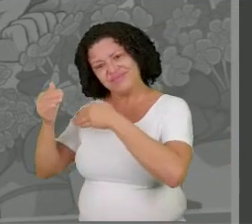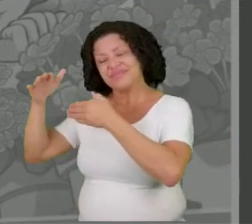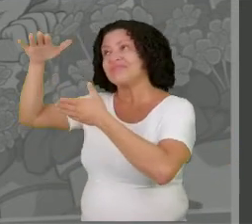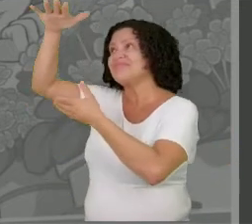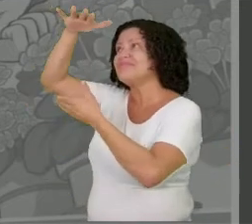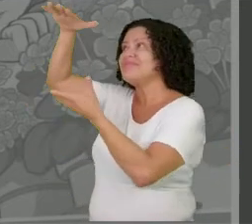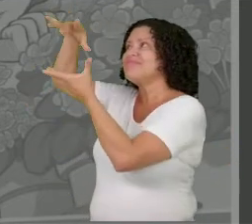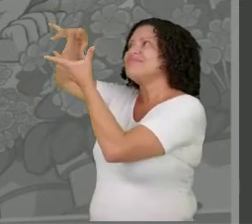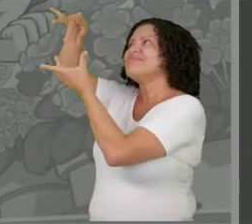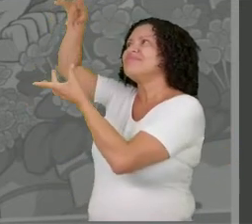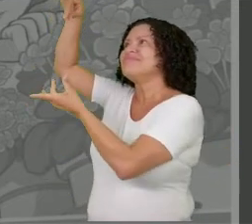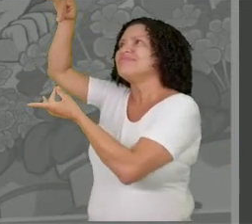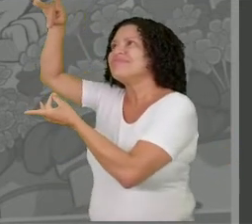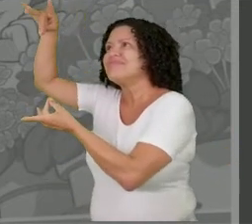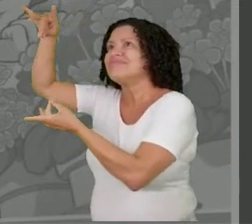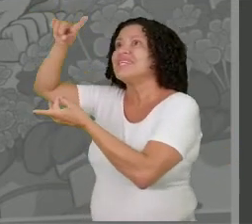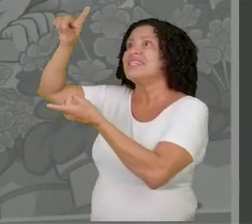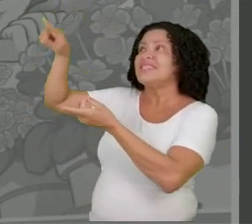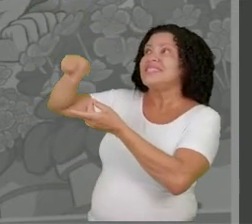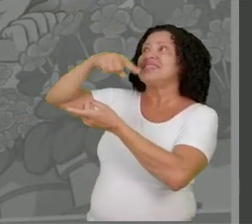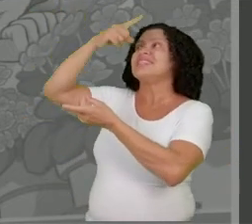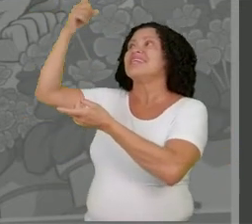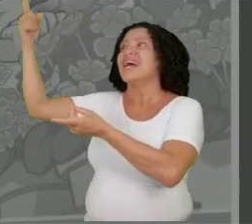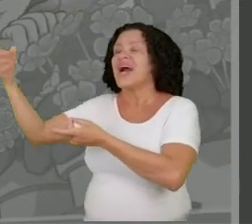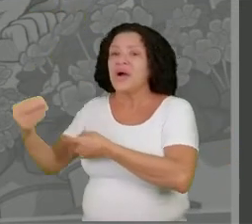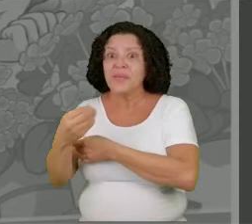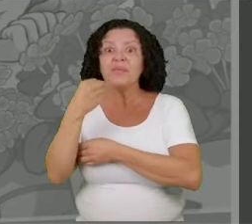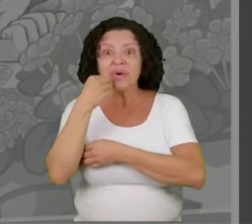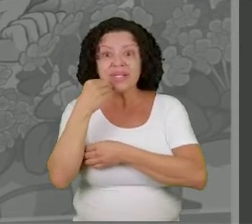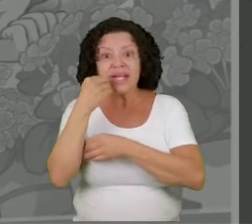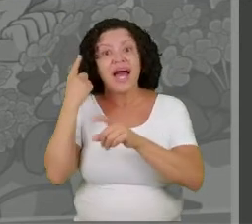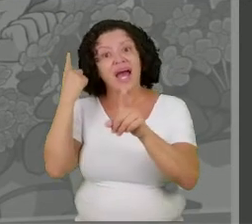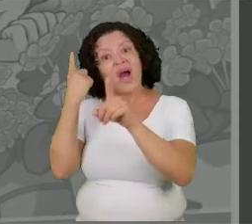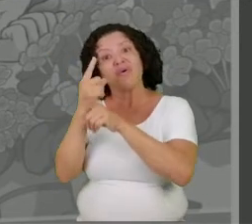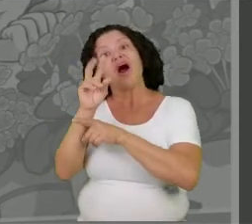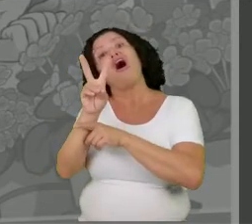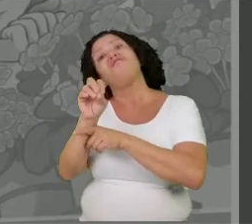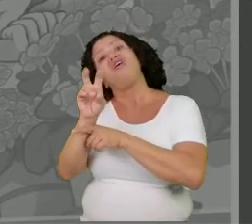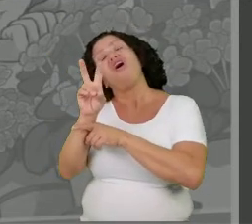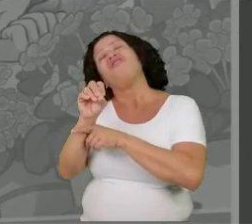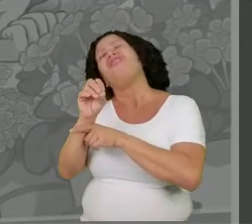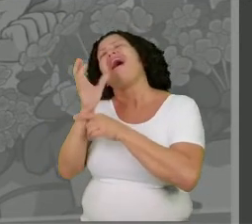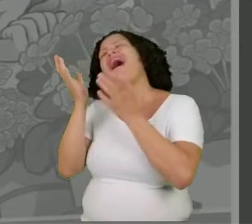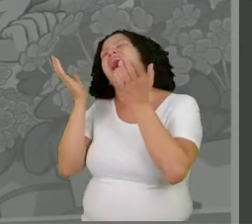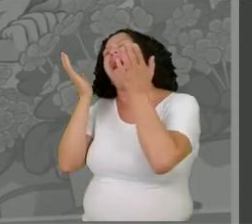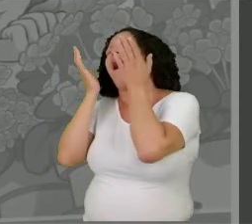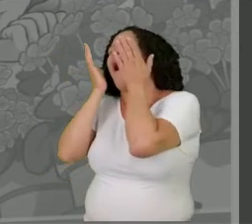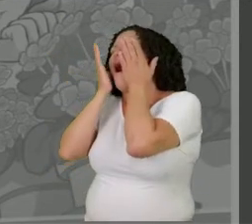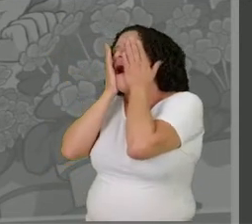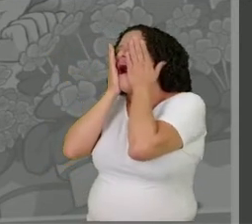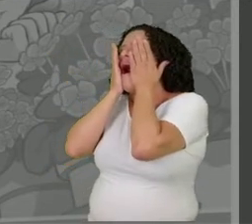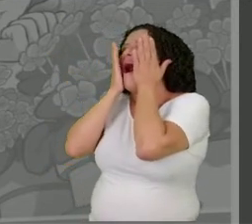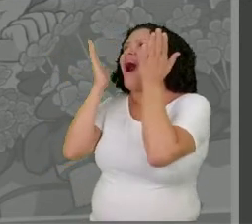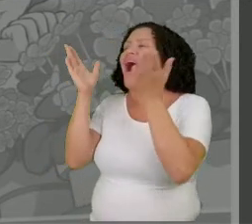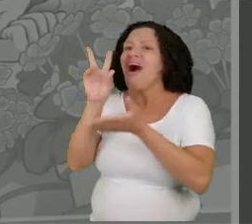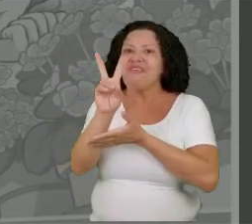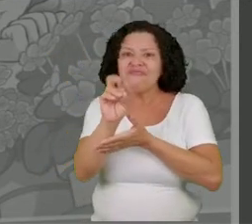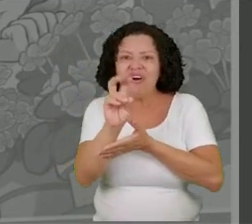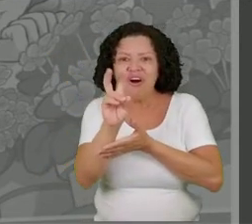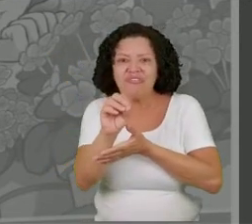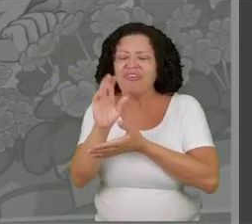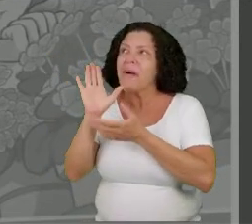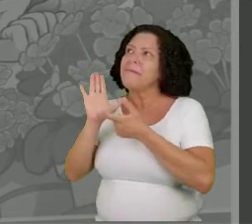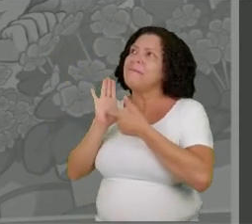nesse processo de retorno ao mundo espiritual. Teve a oportunidade de, logo no início, encontrar a sua avó, que